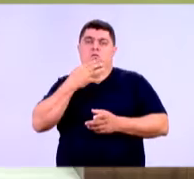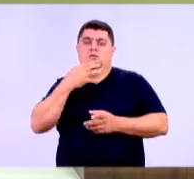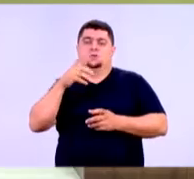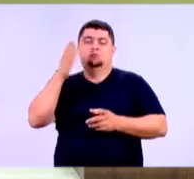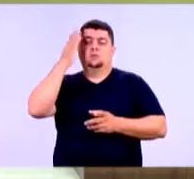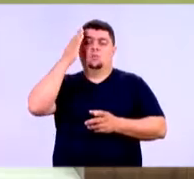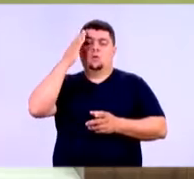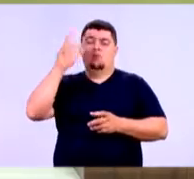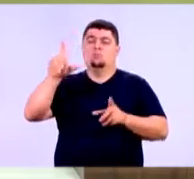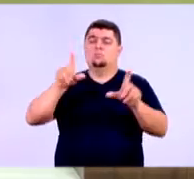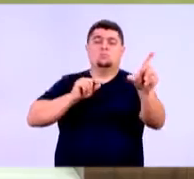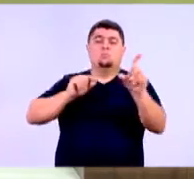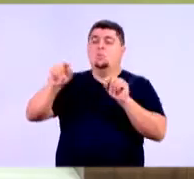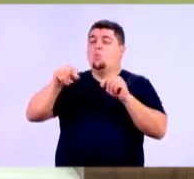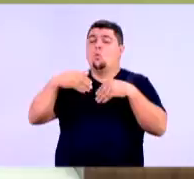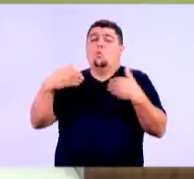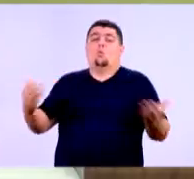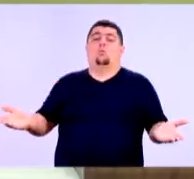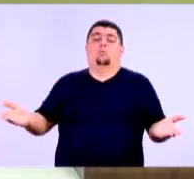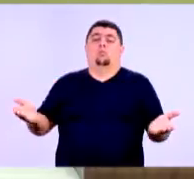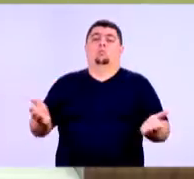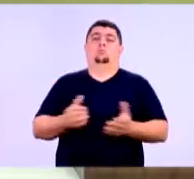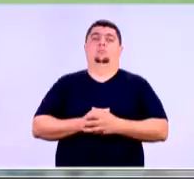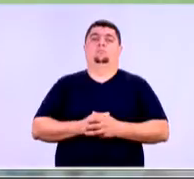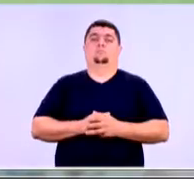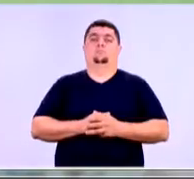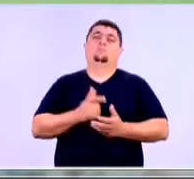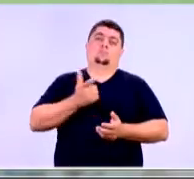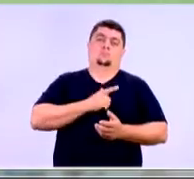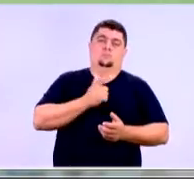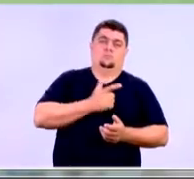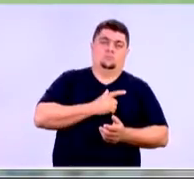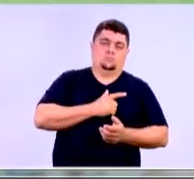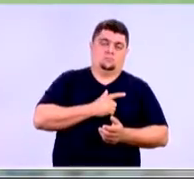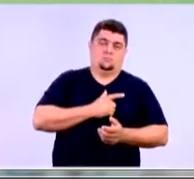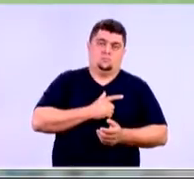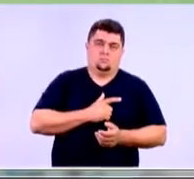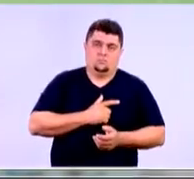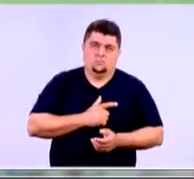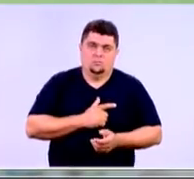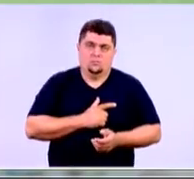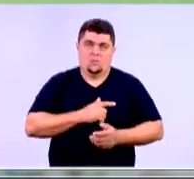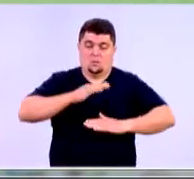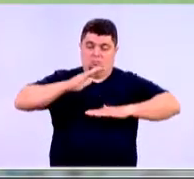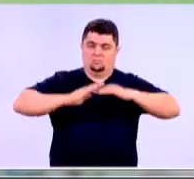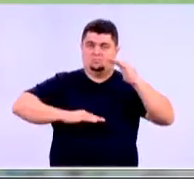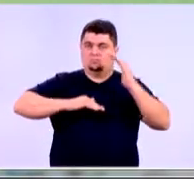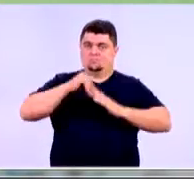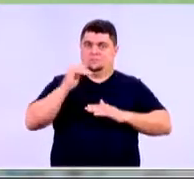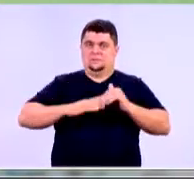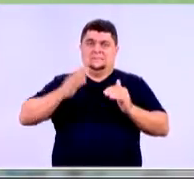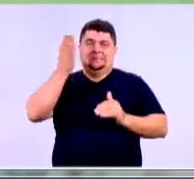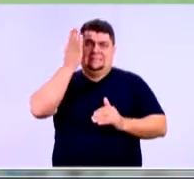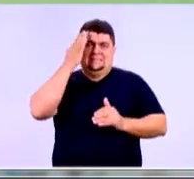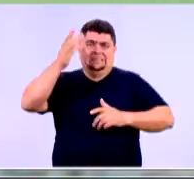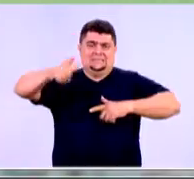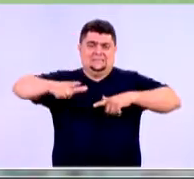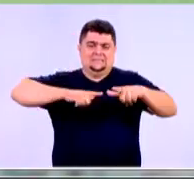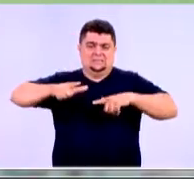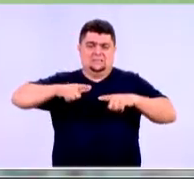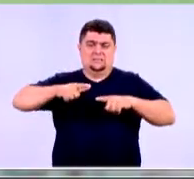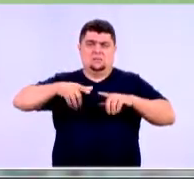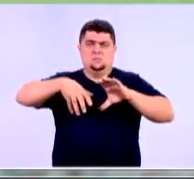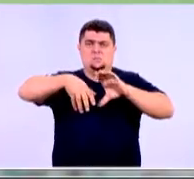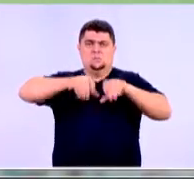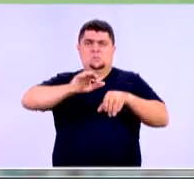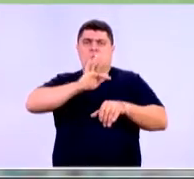se adequa melhor à sua realidade. Além disso, profissionais experientes e com boa formação